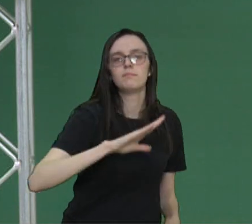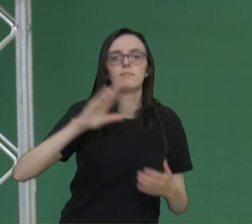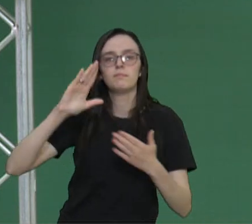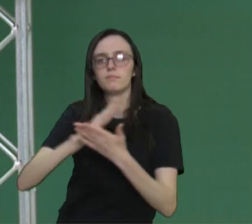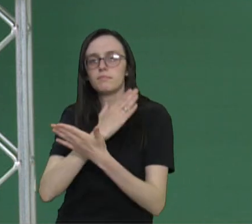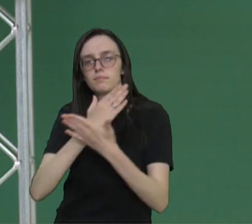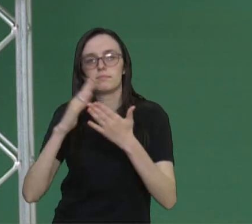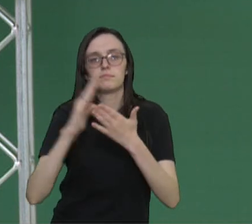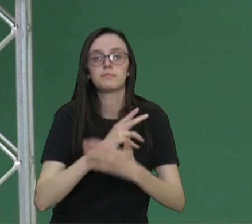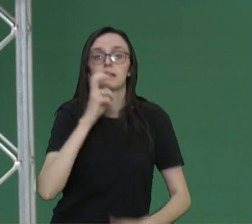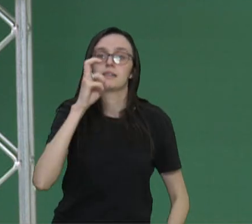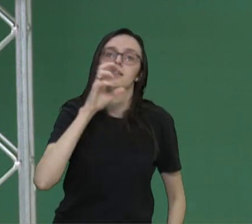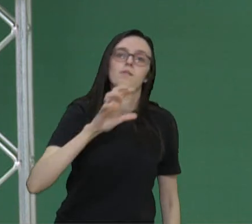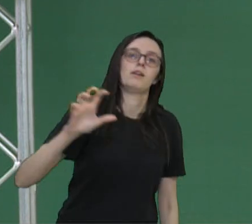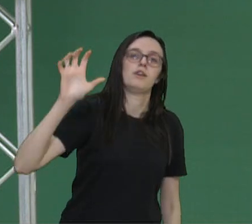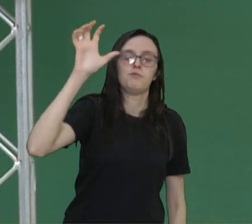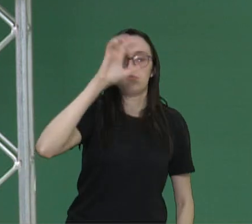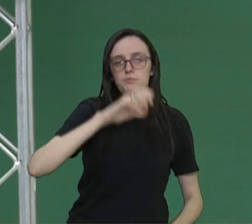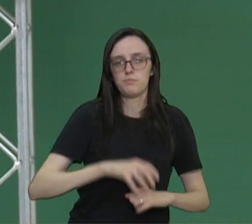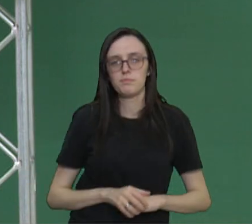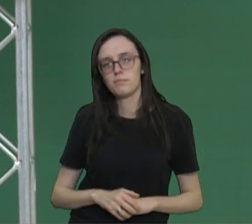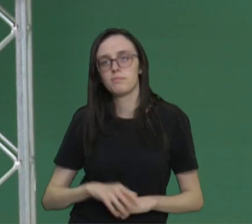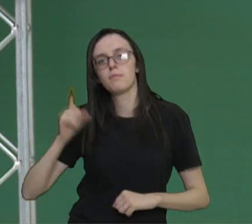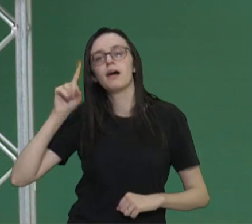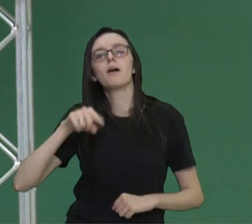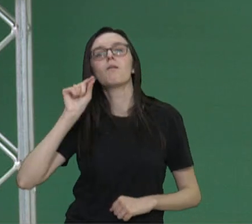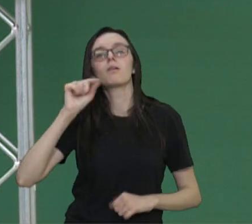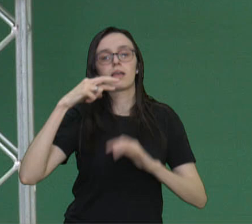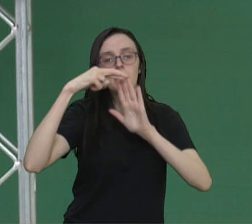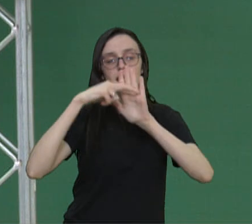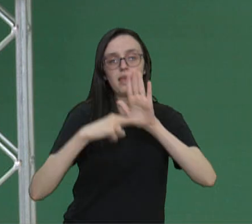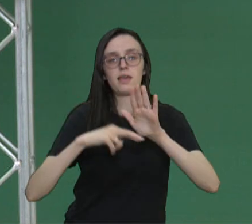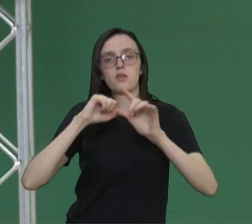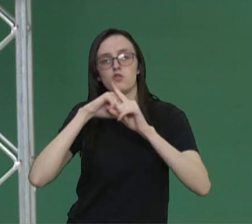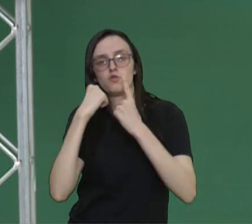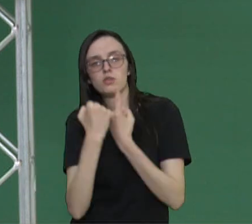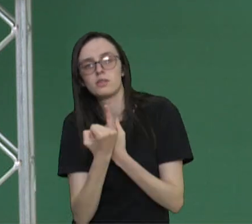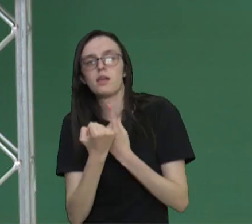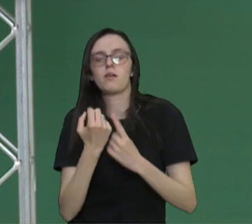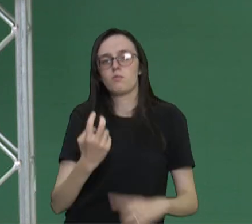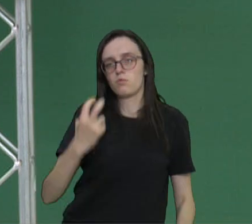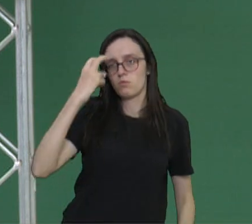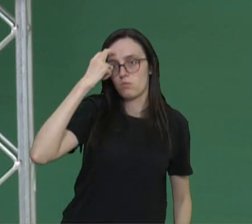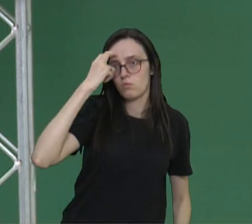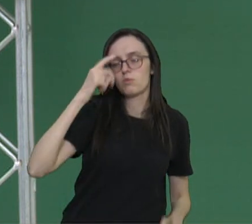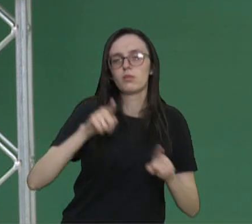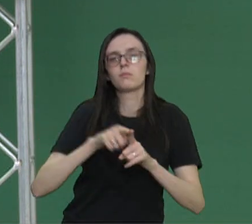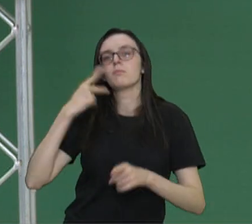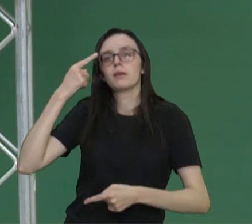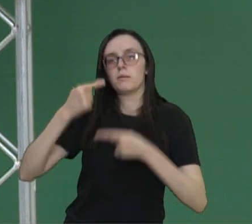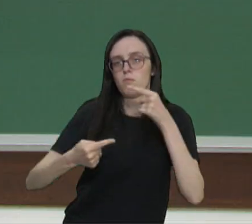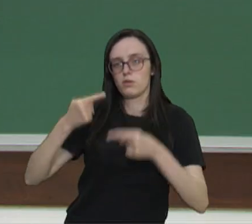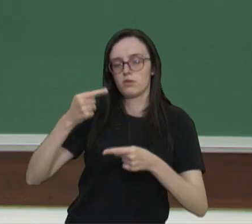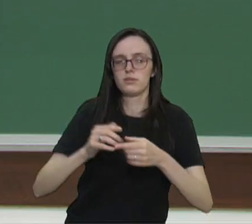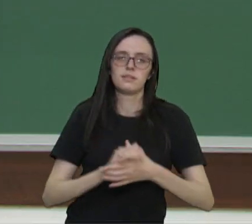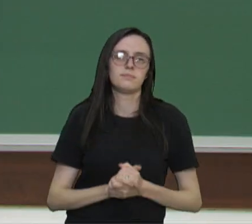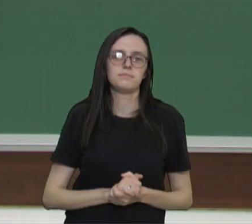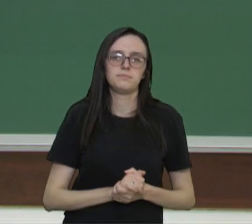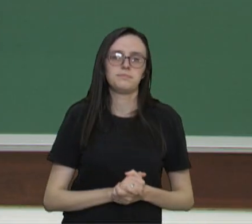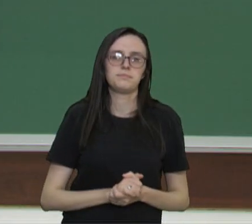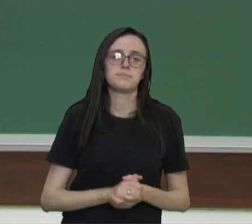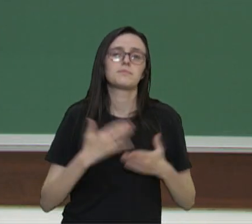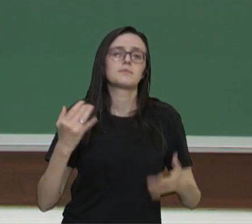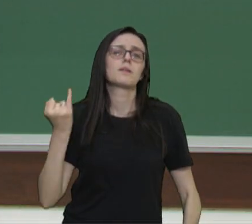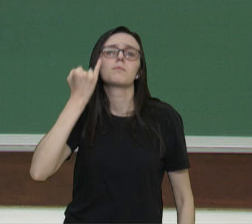em 5 regiões, de acordo com critérios sociais, culturais e políticos, certo? E qual